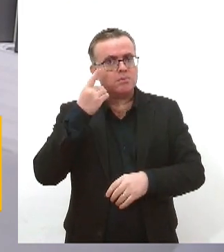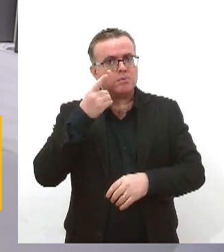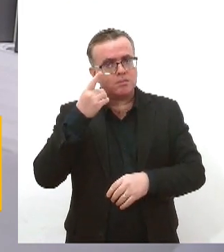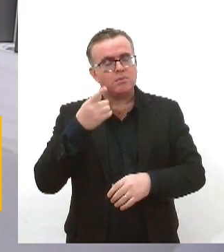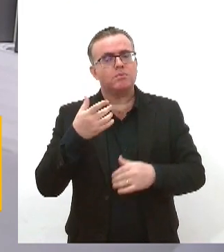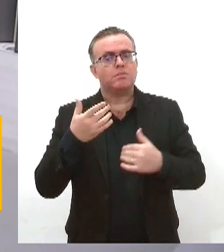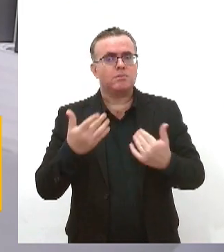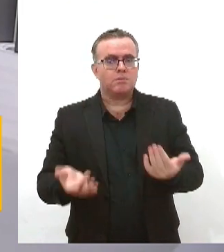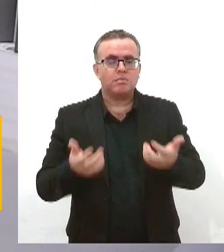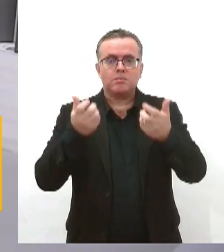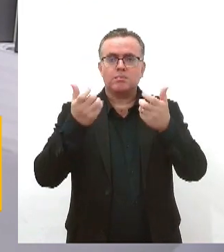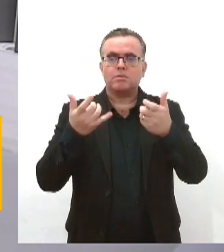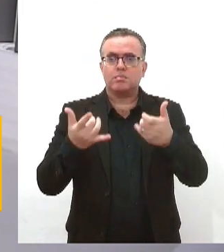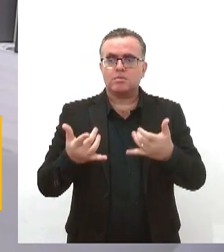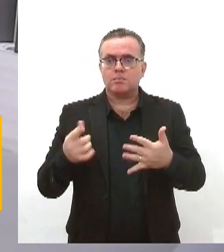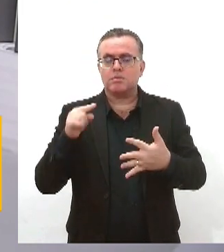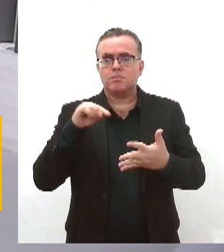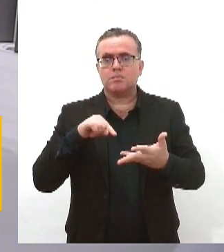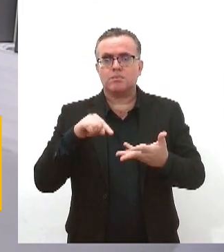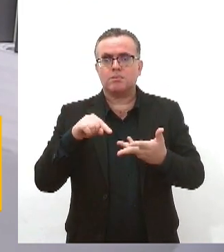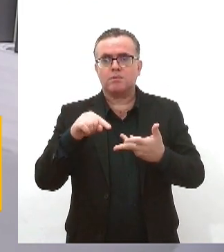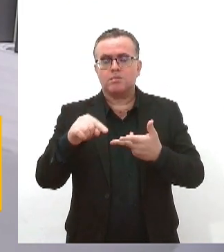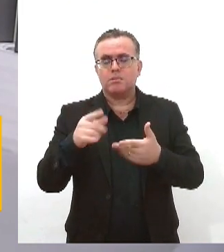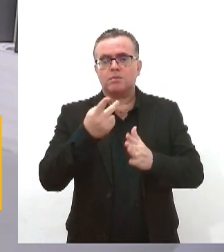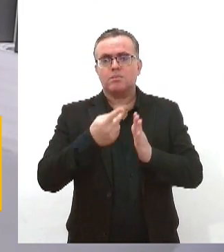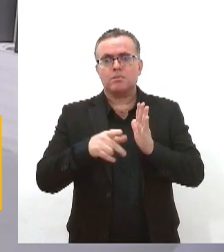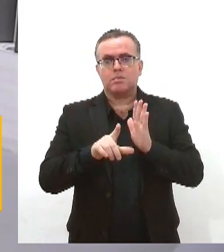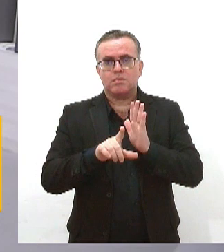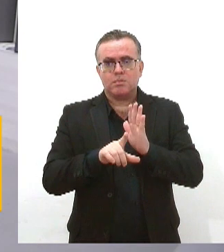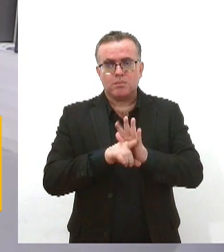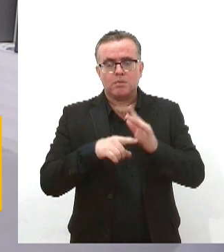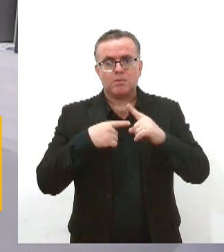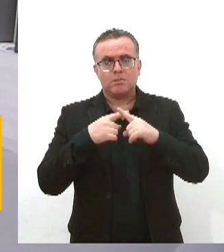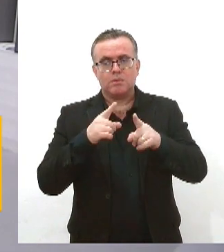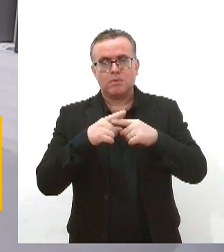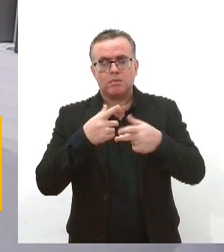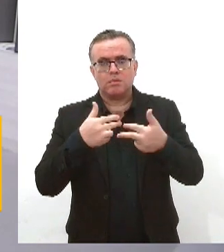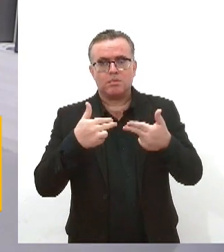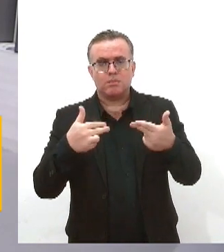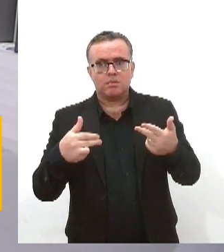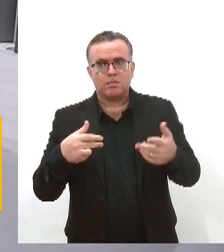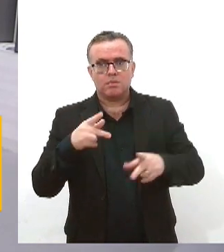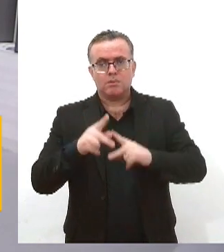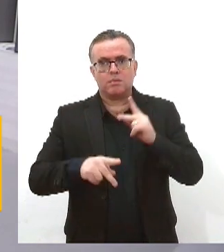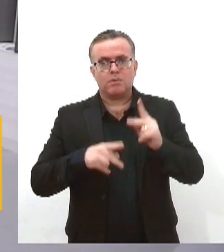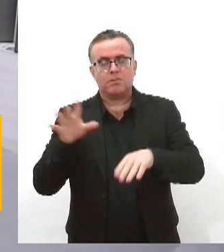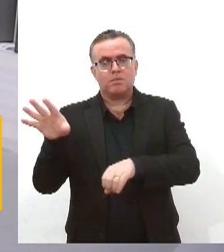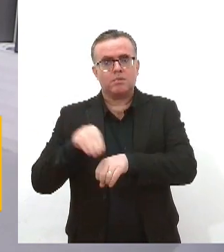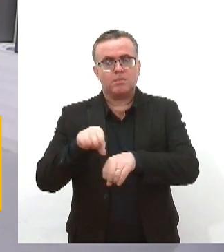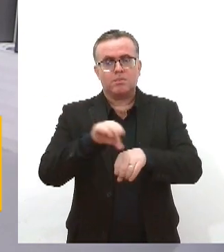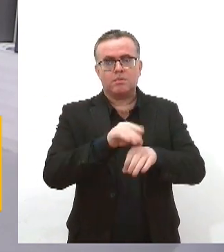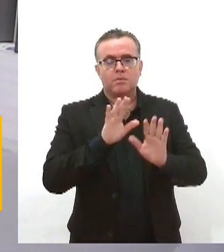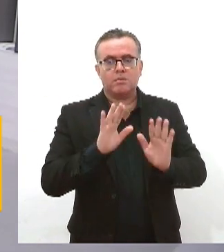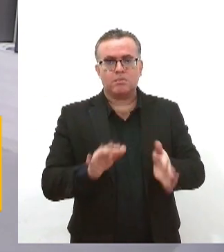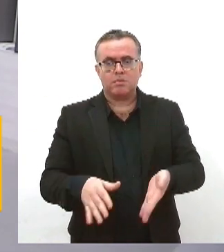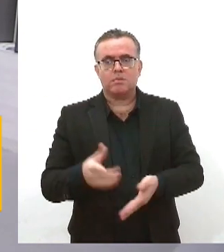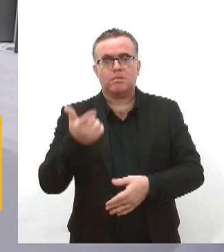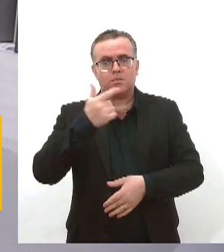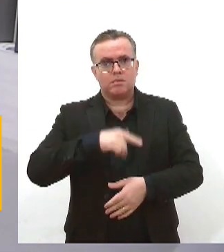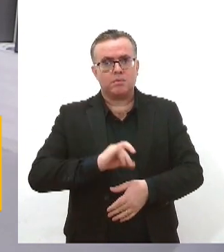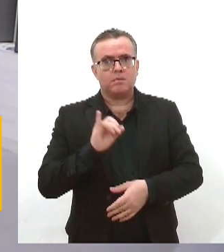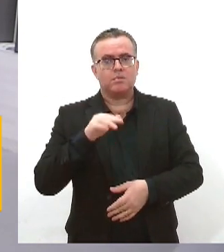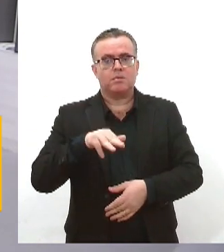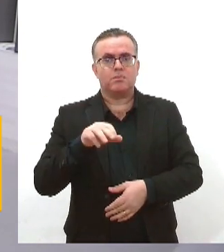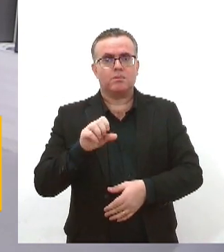sobre projetos de lei, reclamações da população e, novamente, sobre a alíquota do ICMS cobrada aqui no